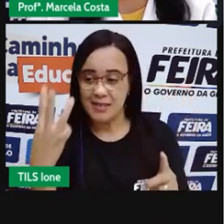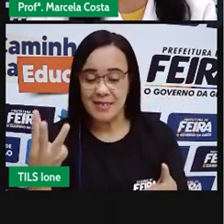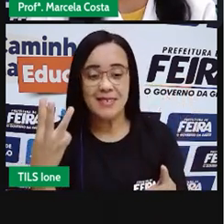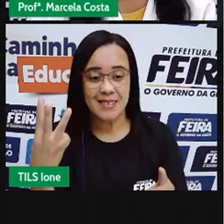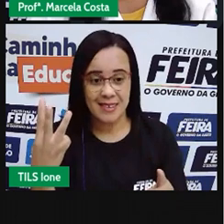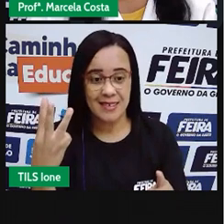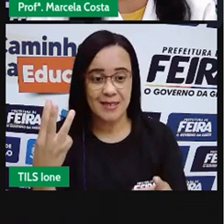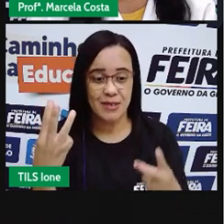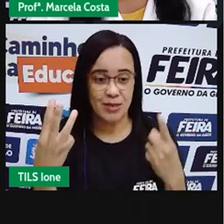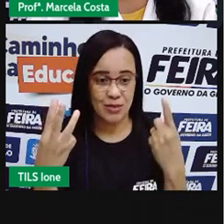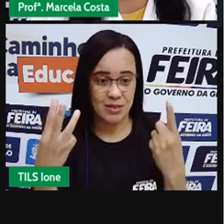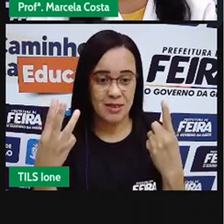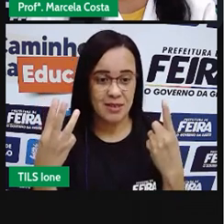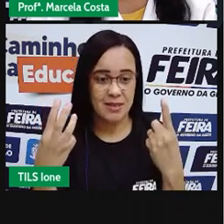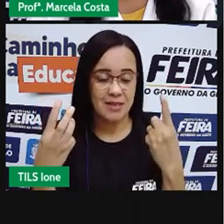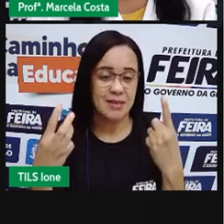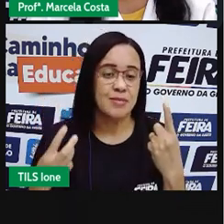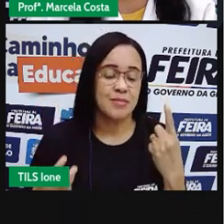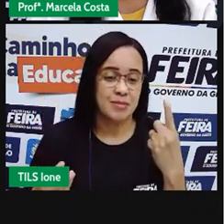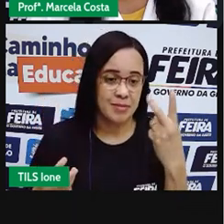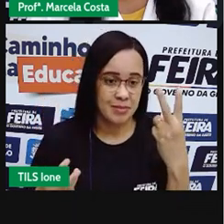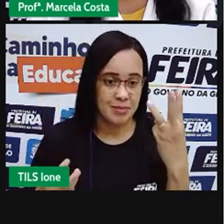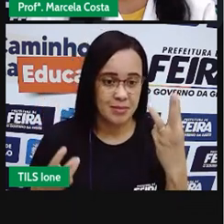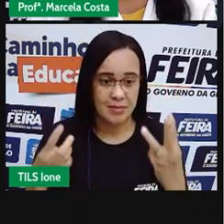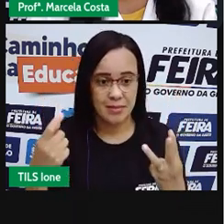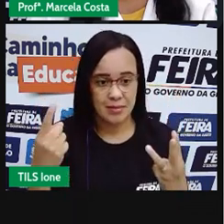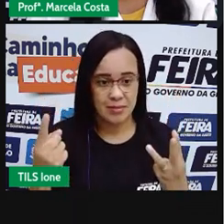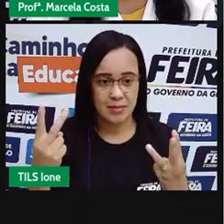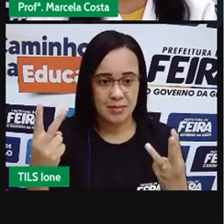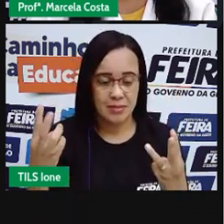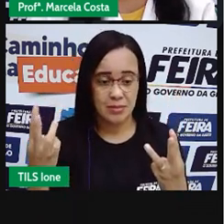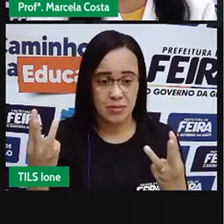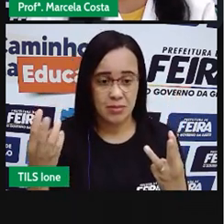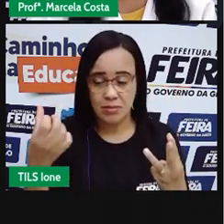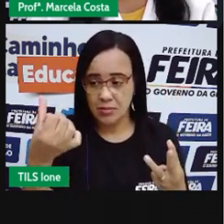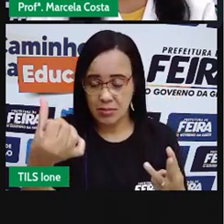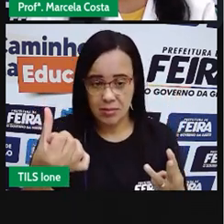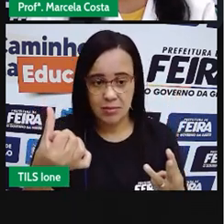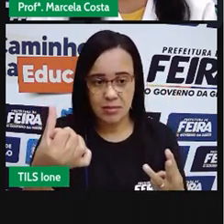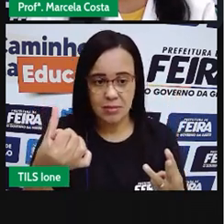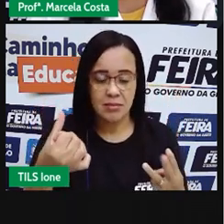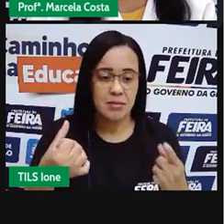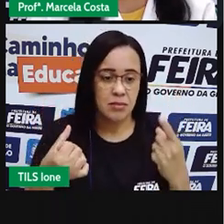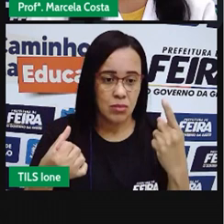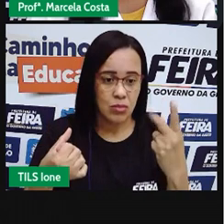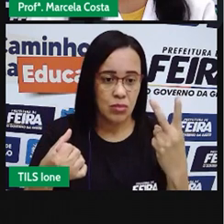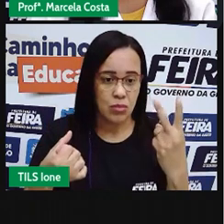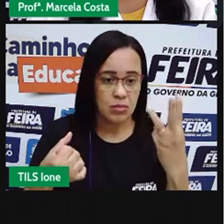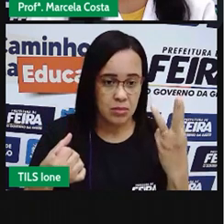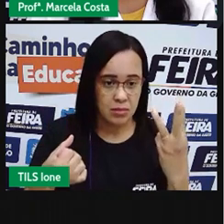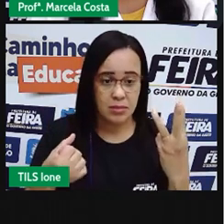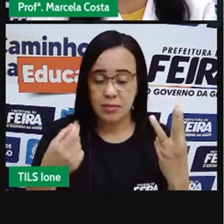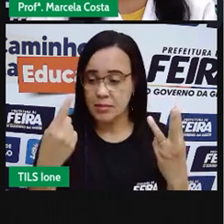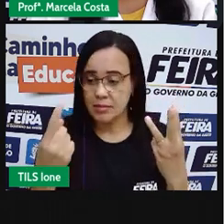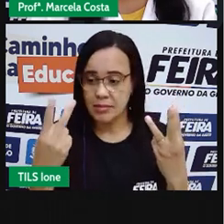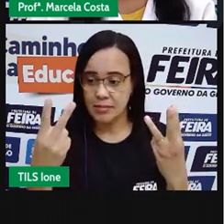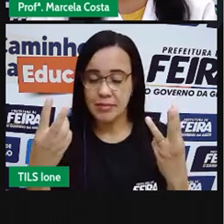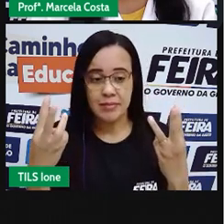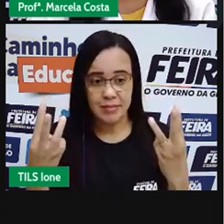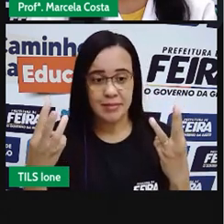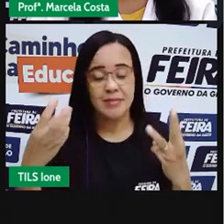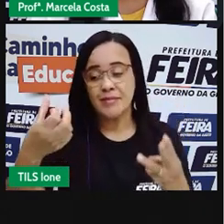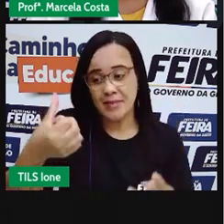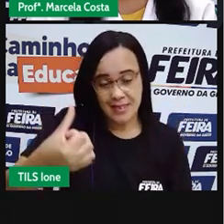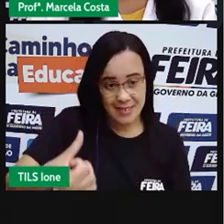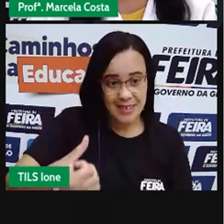Um, dois, três, quatro, cinco, seis. São seis